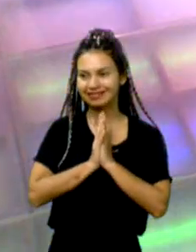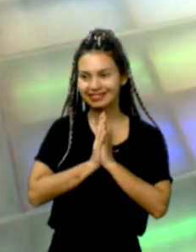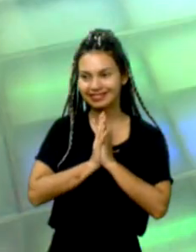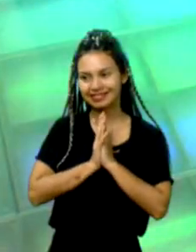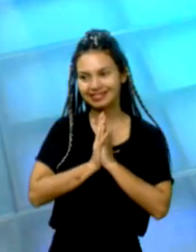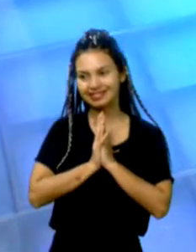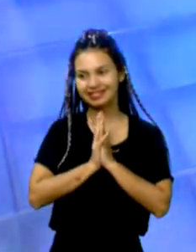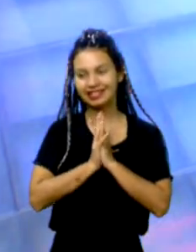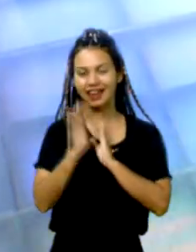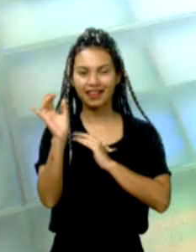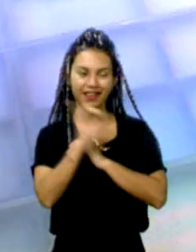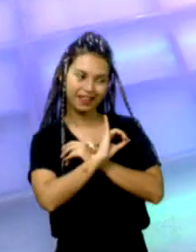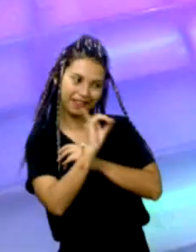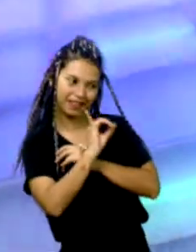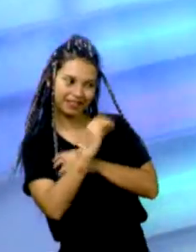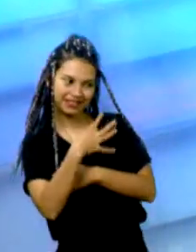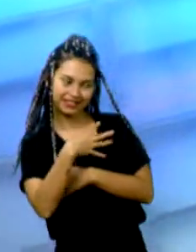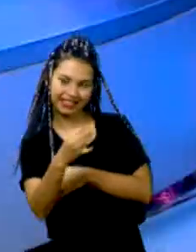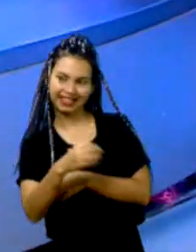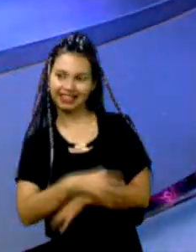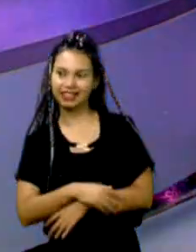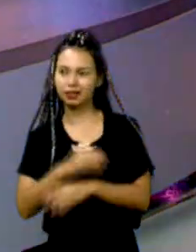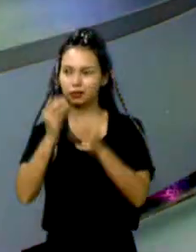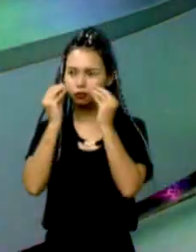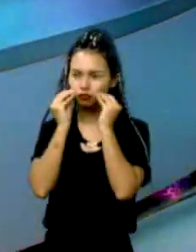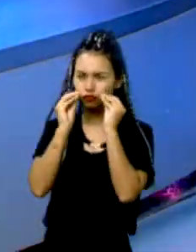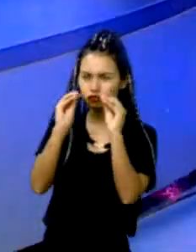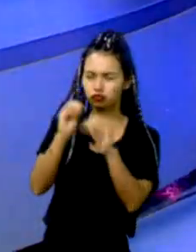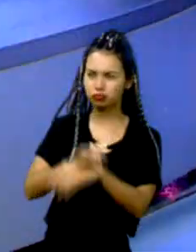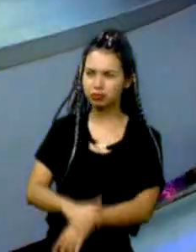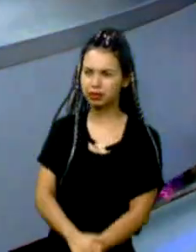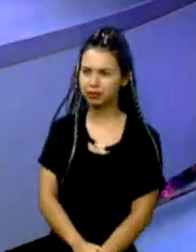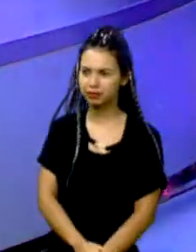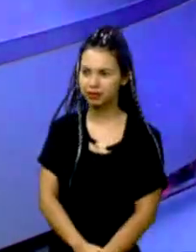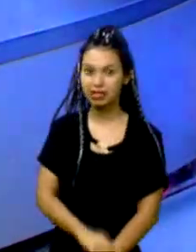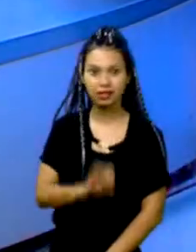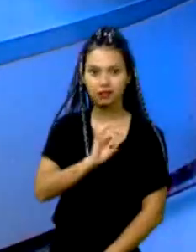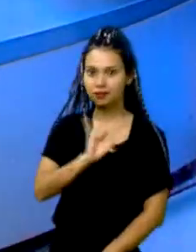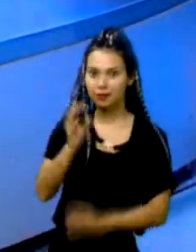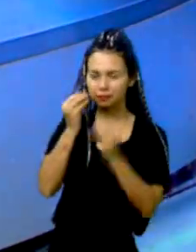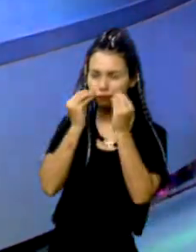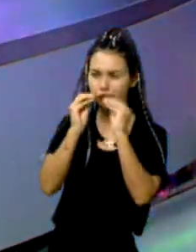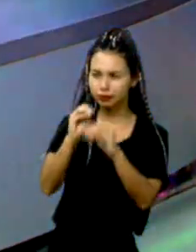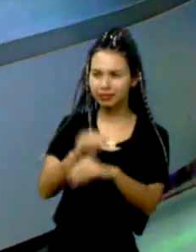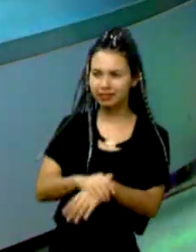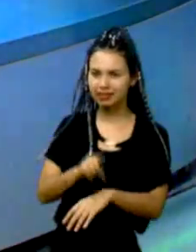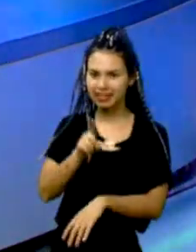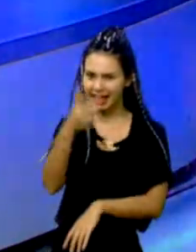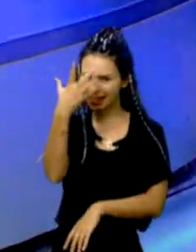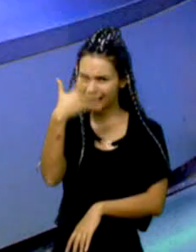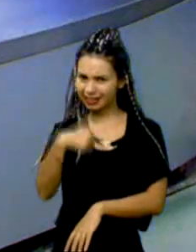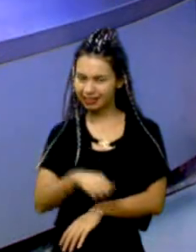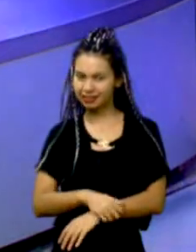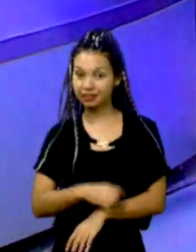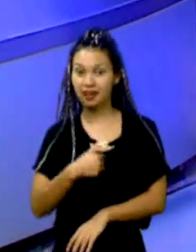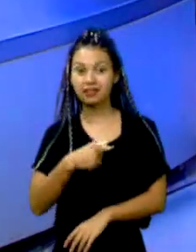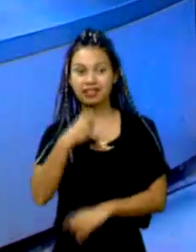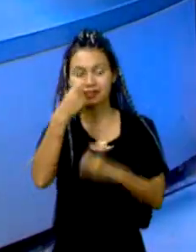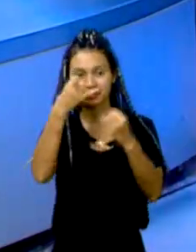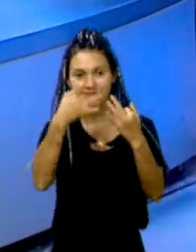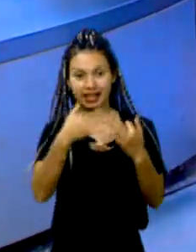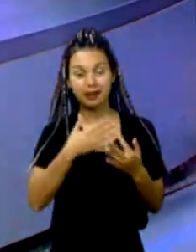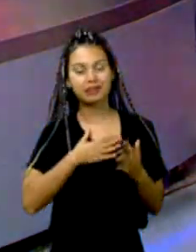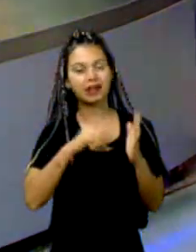Oi, filha. Beijo. Bem-vinda. Só te dar um beijo. Você tá linda. Falar da minha loja Fit by Tati,